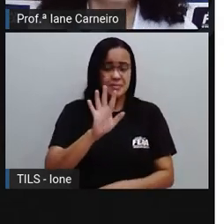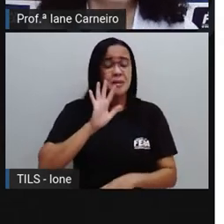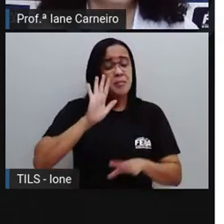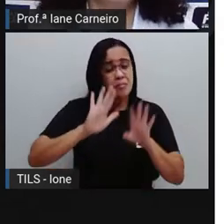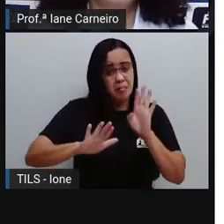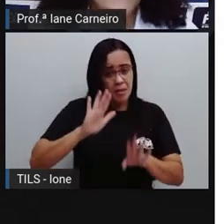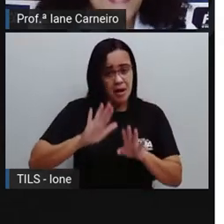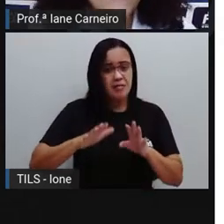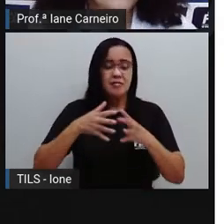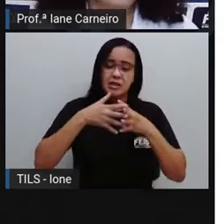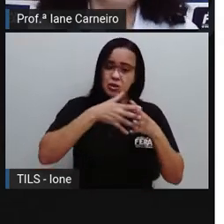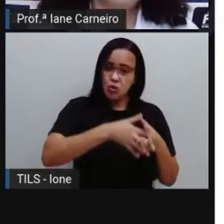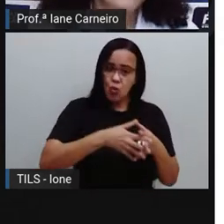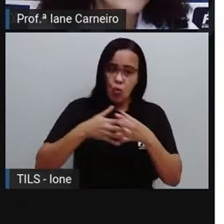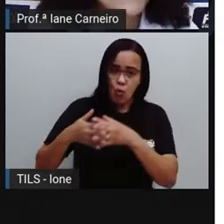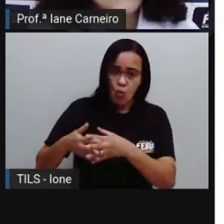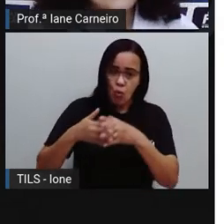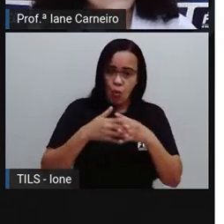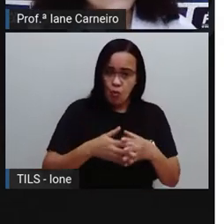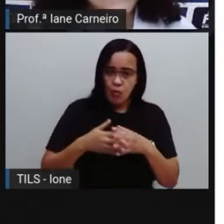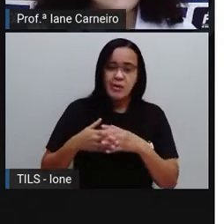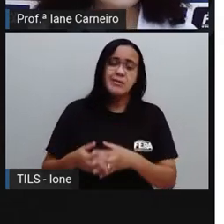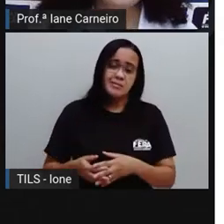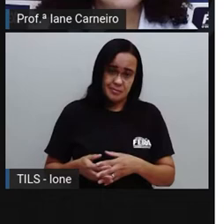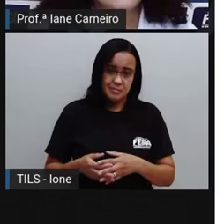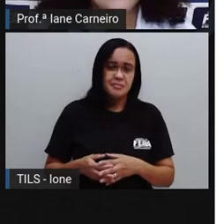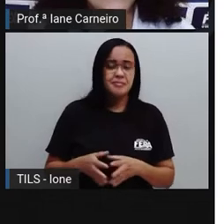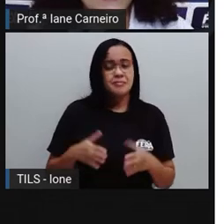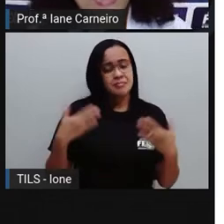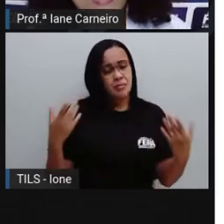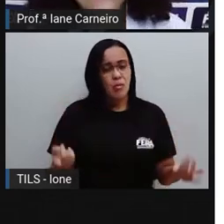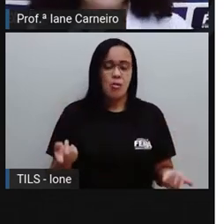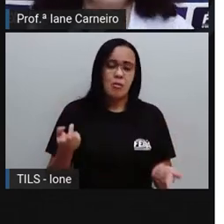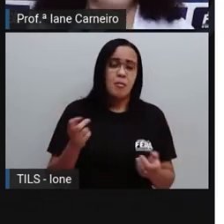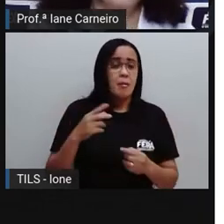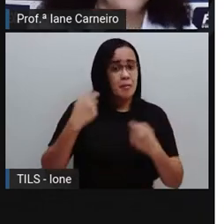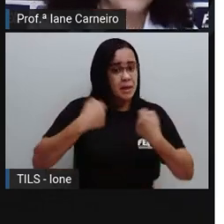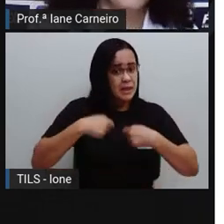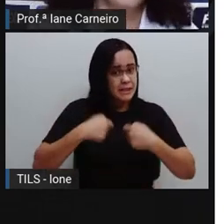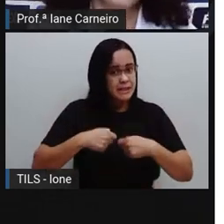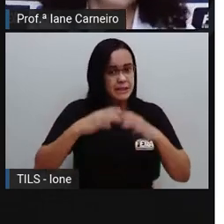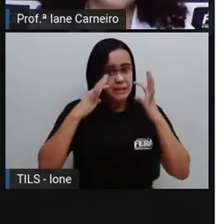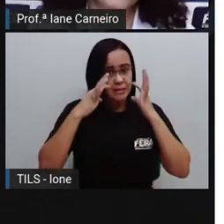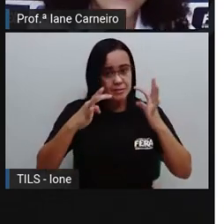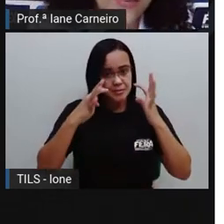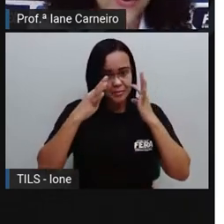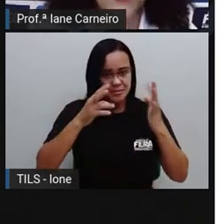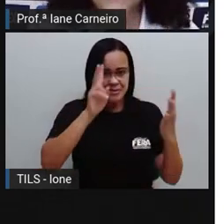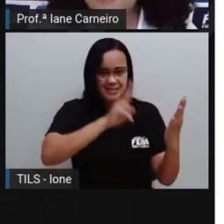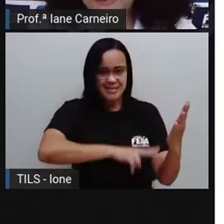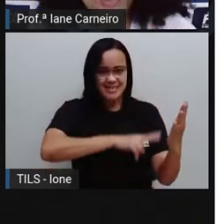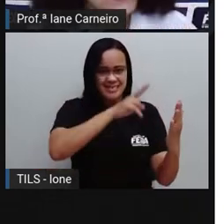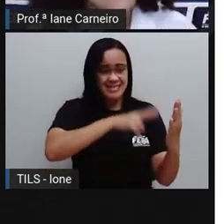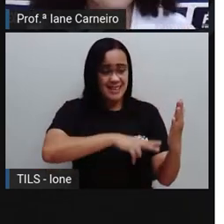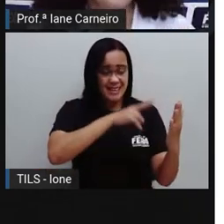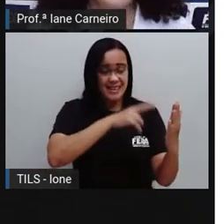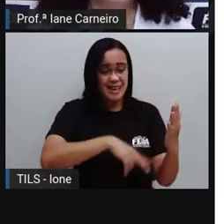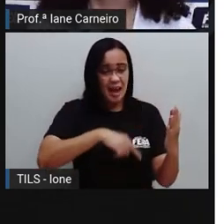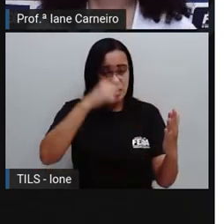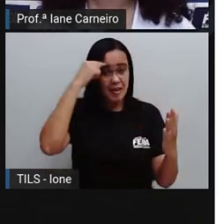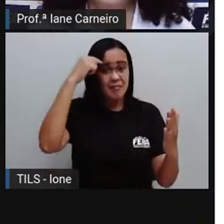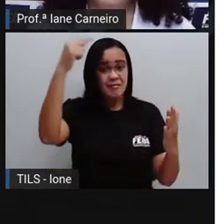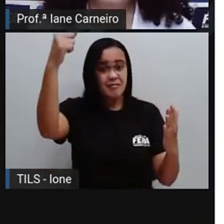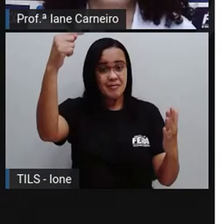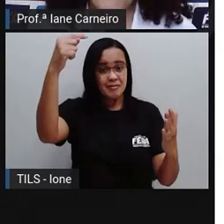cappello pala banana né então tem que ler fazer o que você escreveu eu sempre fala